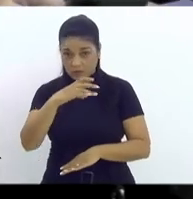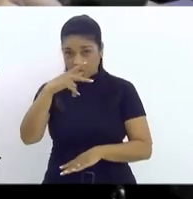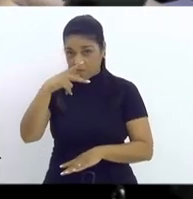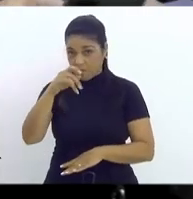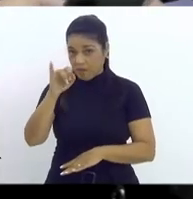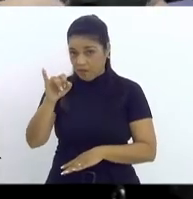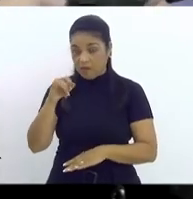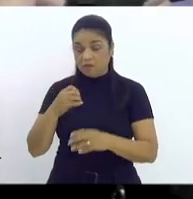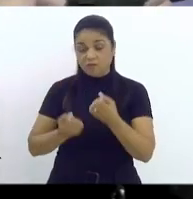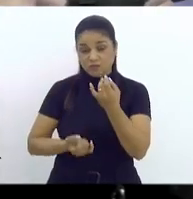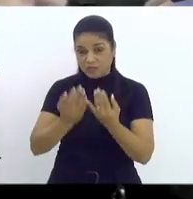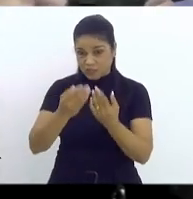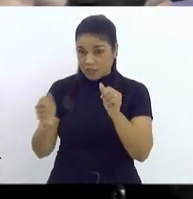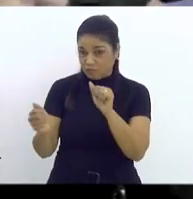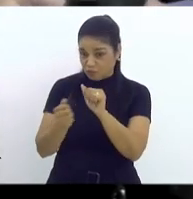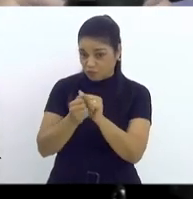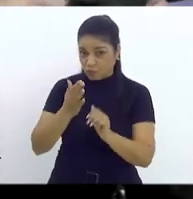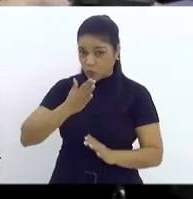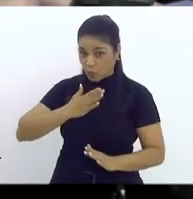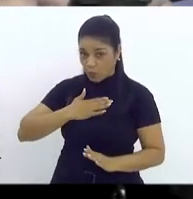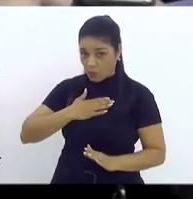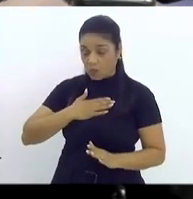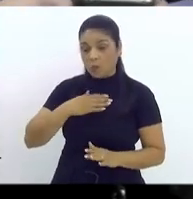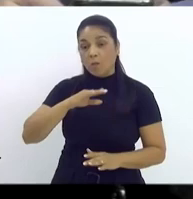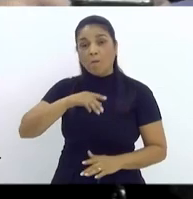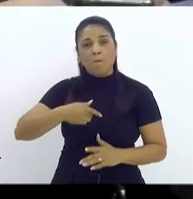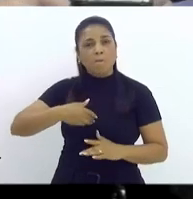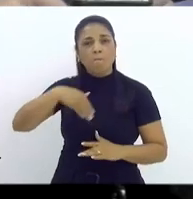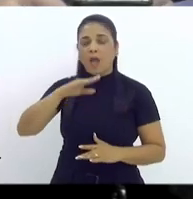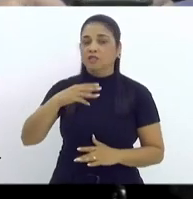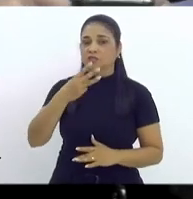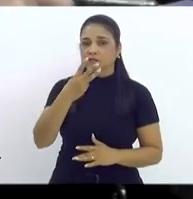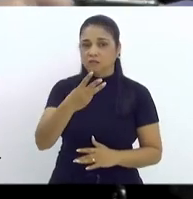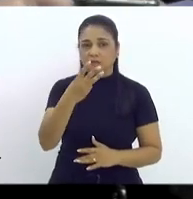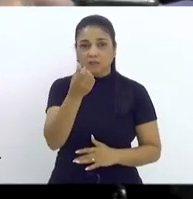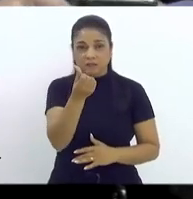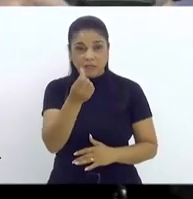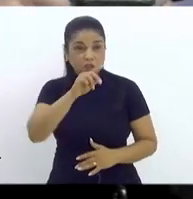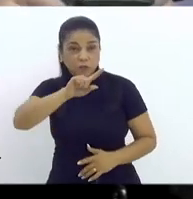junto comigo. A gente tem mais de 36 mil incêndios no